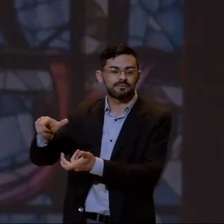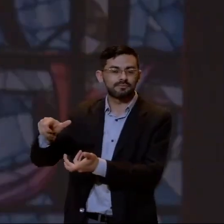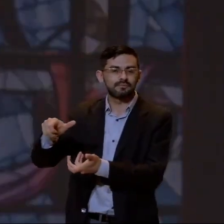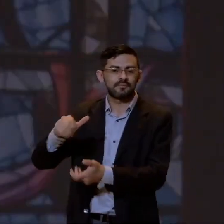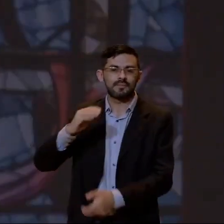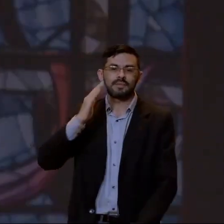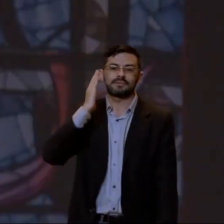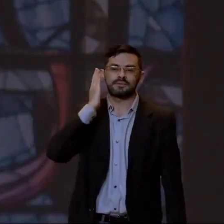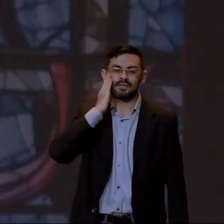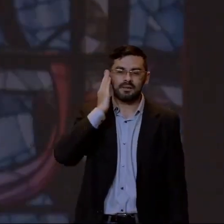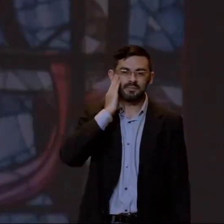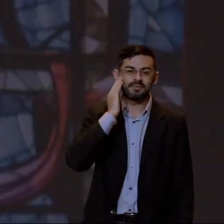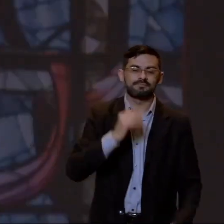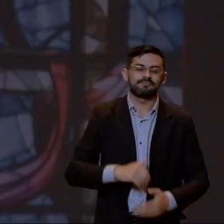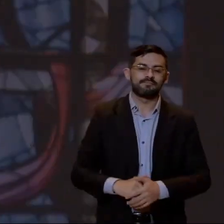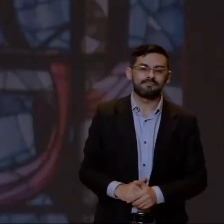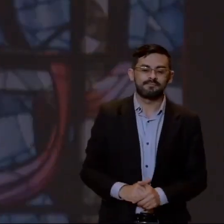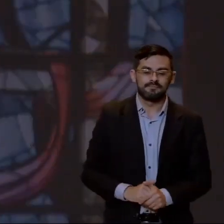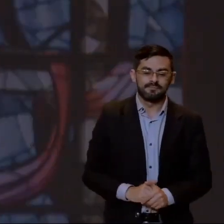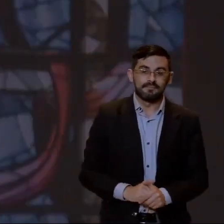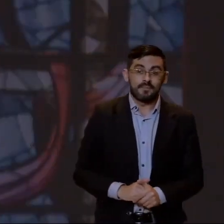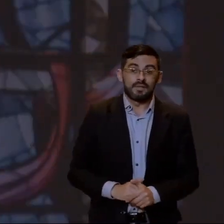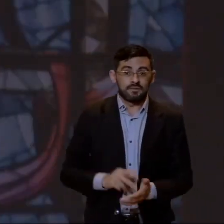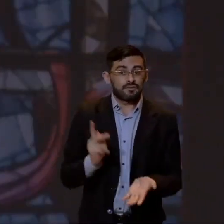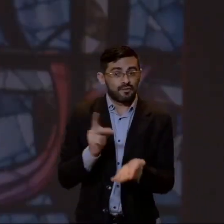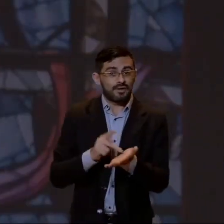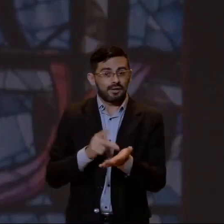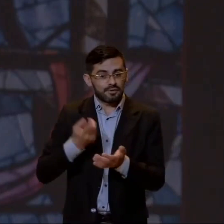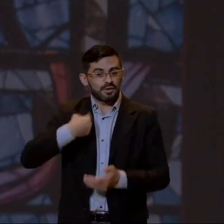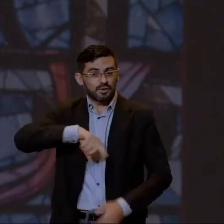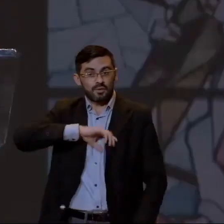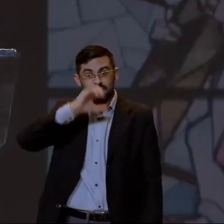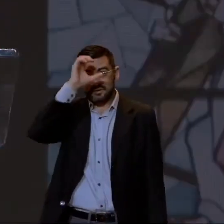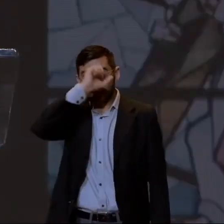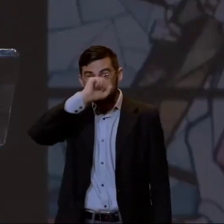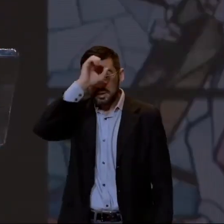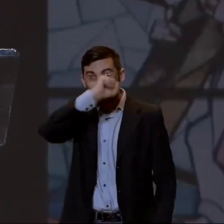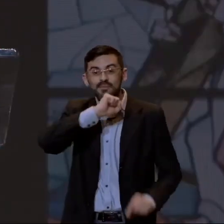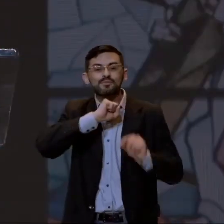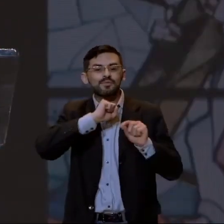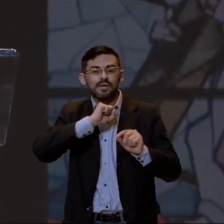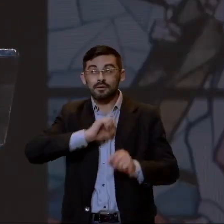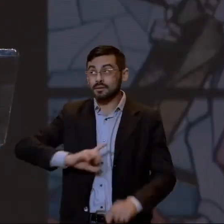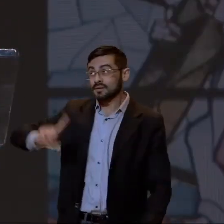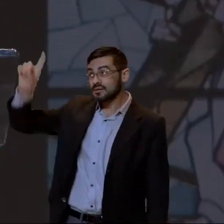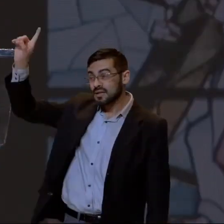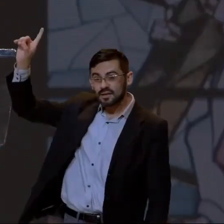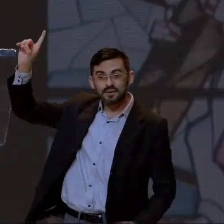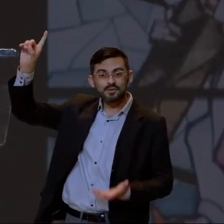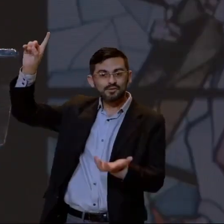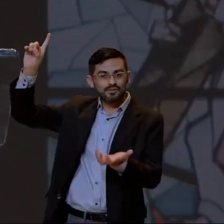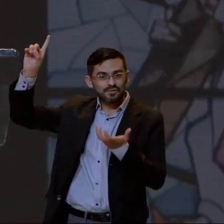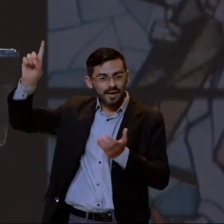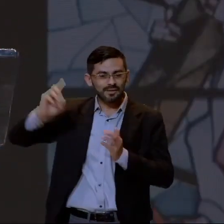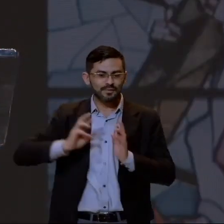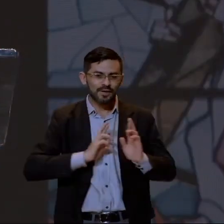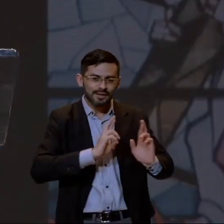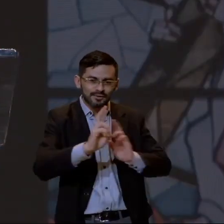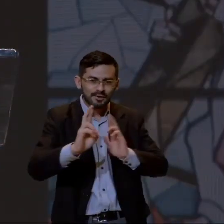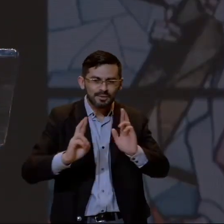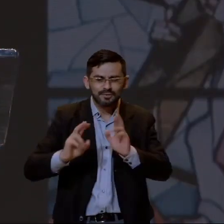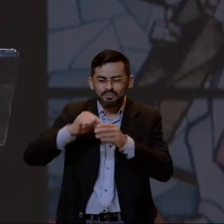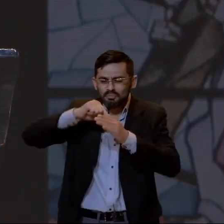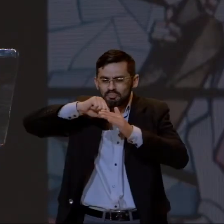Sabe, essa é a lição para a minha vida e para a sua. Deus deseja um relacionamento